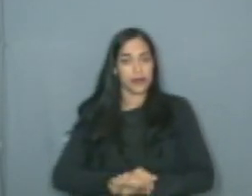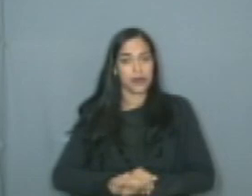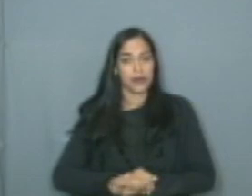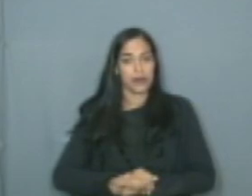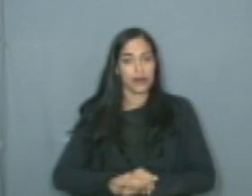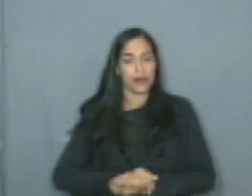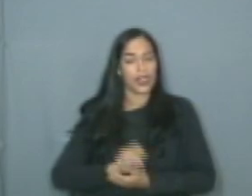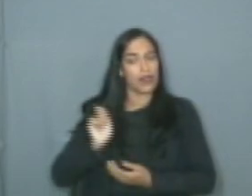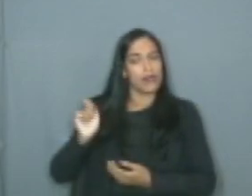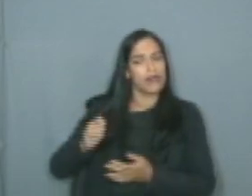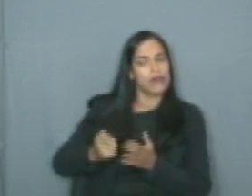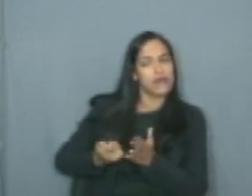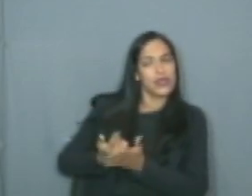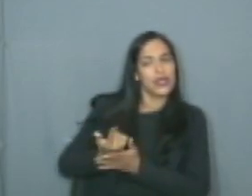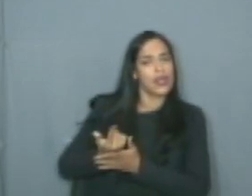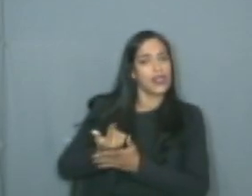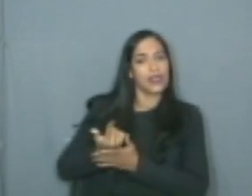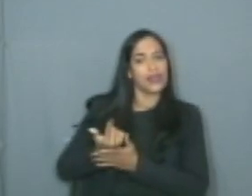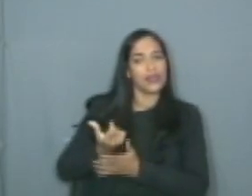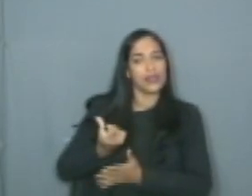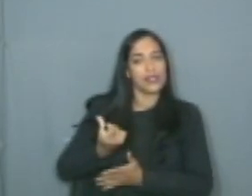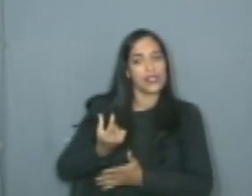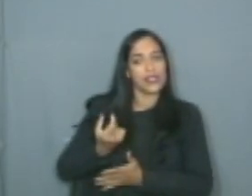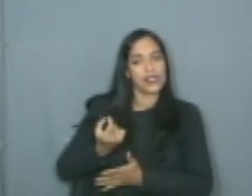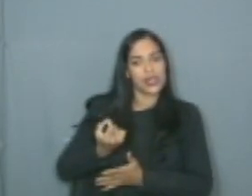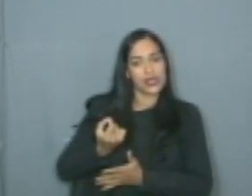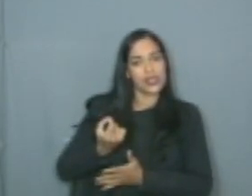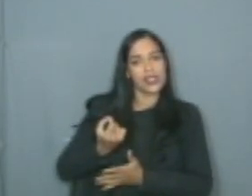eu comprar 60 vans.